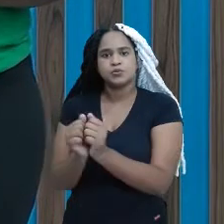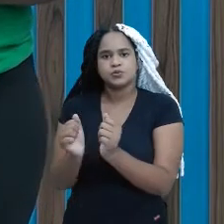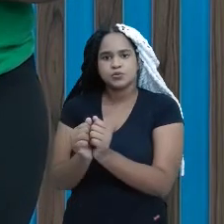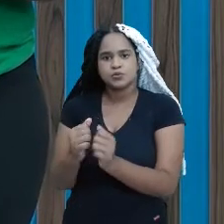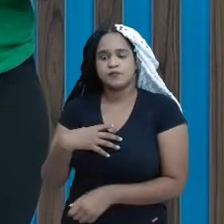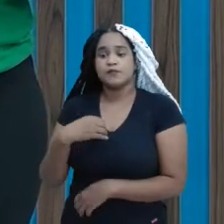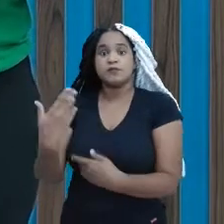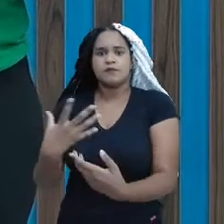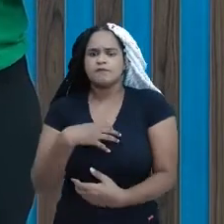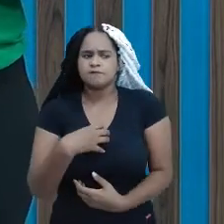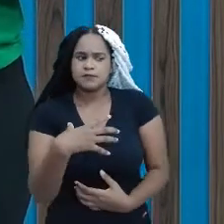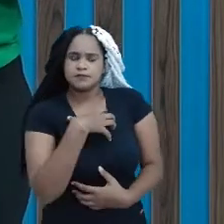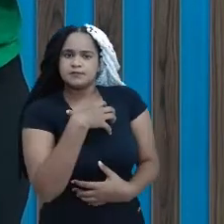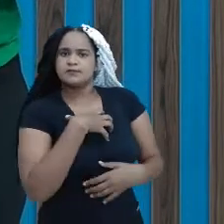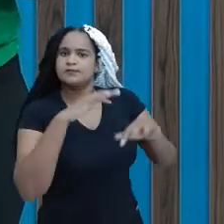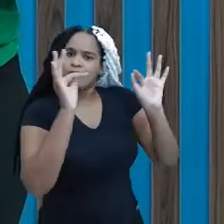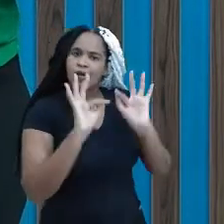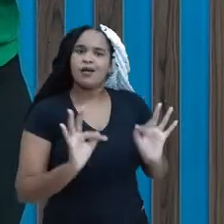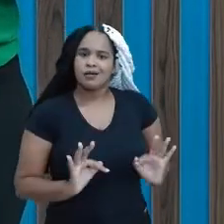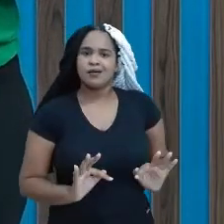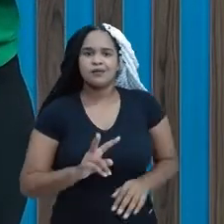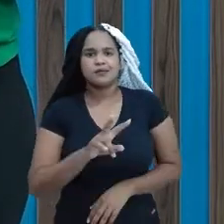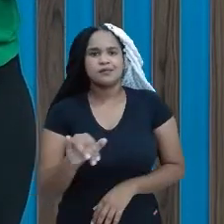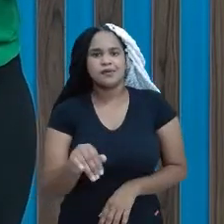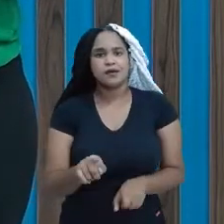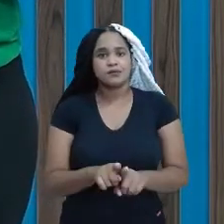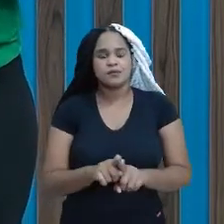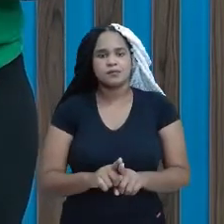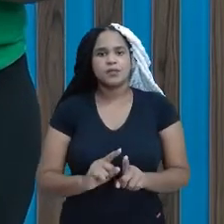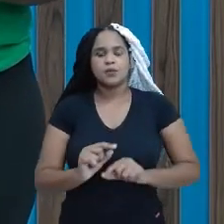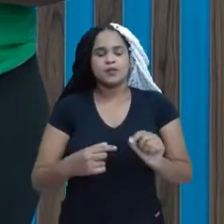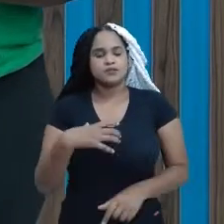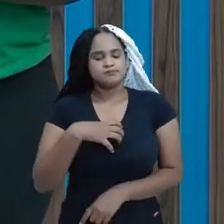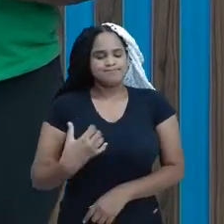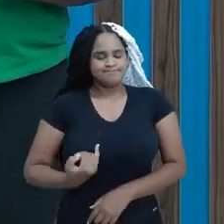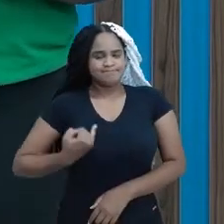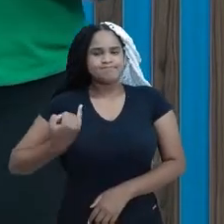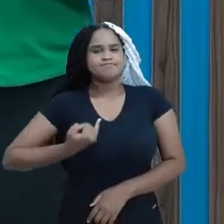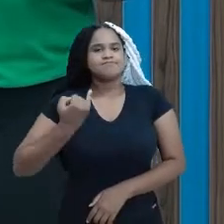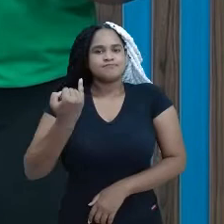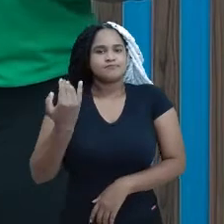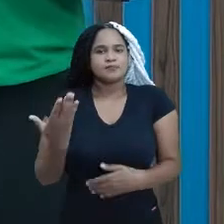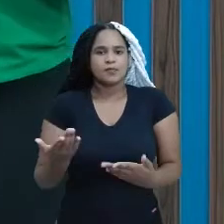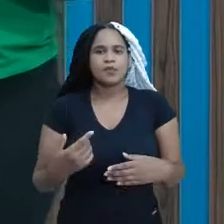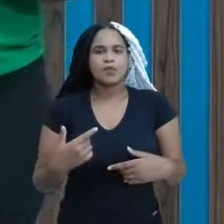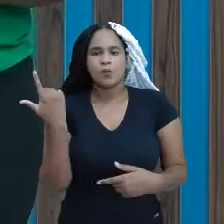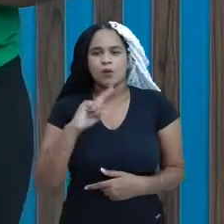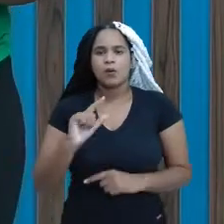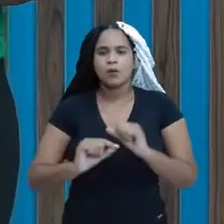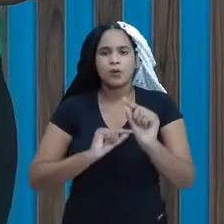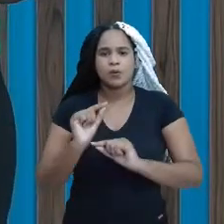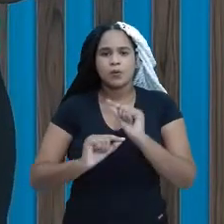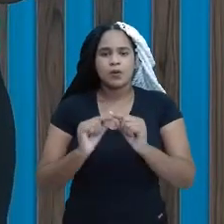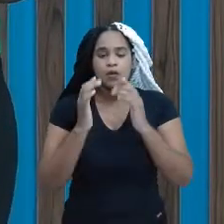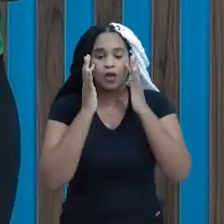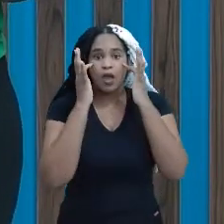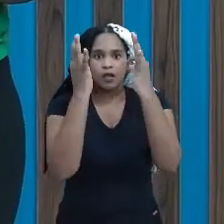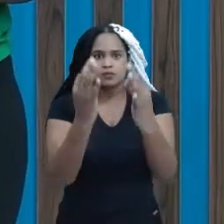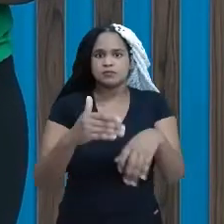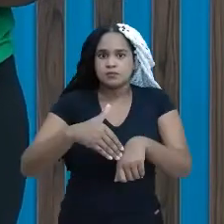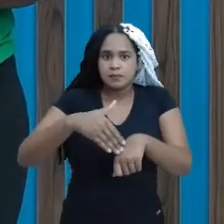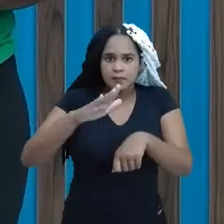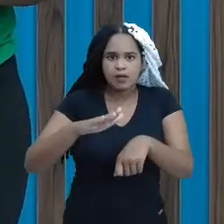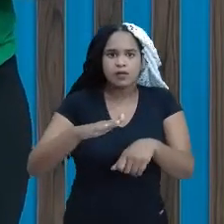sentir contemplado, ele vai se sentir feliz, ele vai sentir-se importante. Ele vai começar a prestar mais atenção nas aulas,